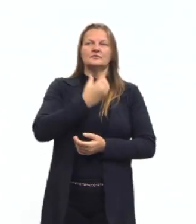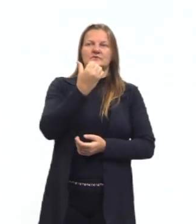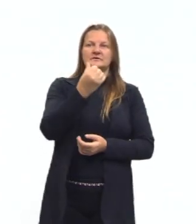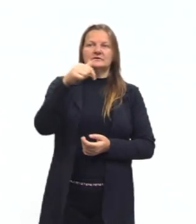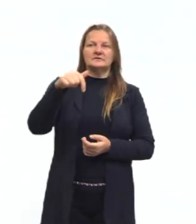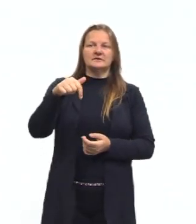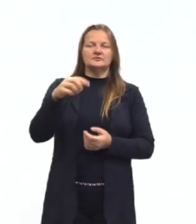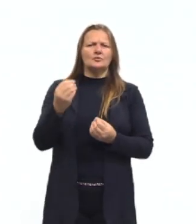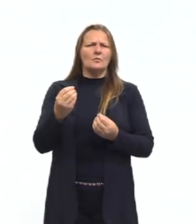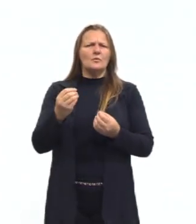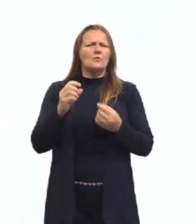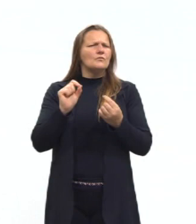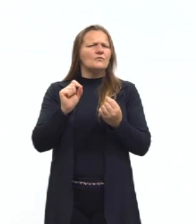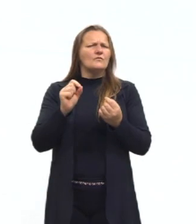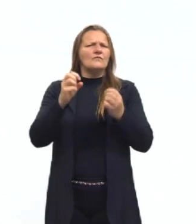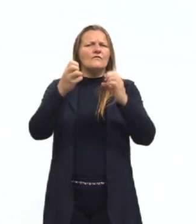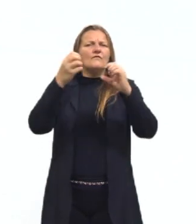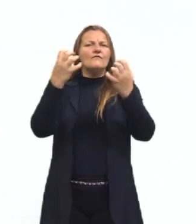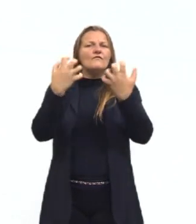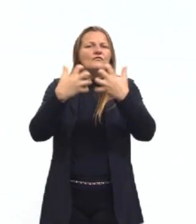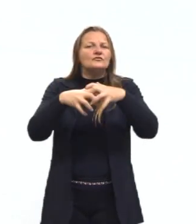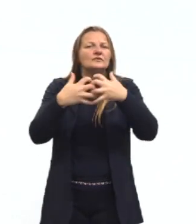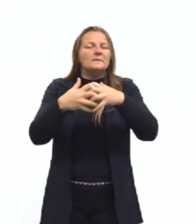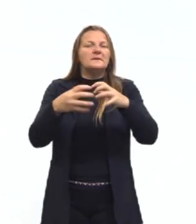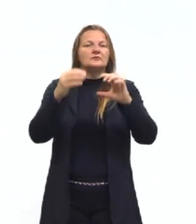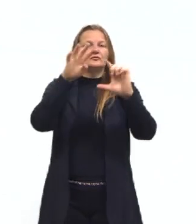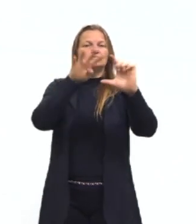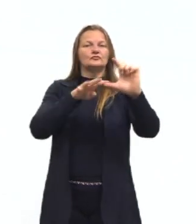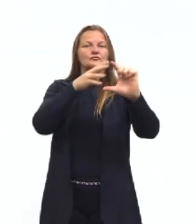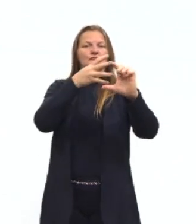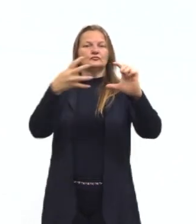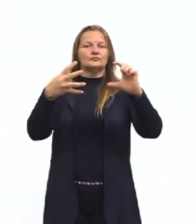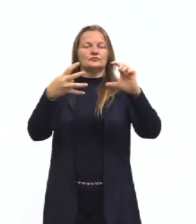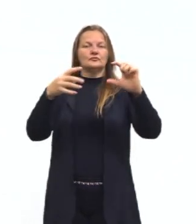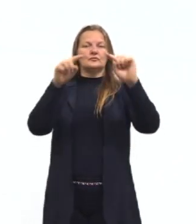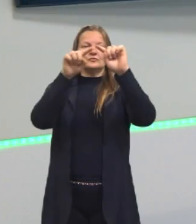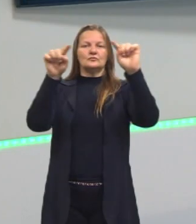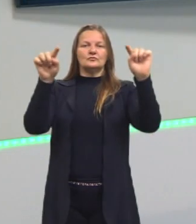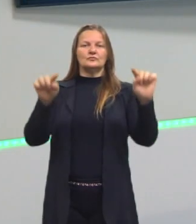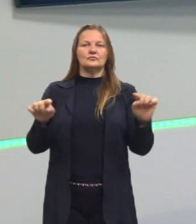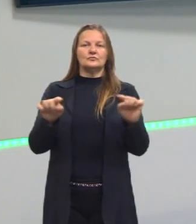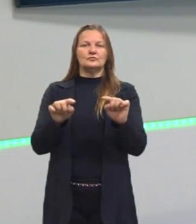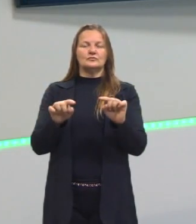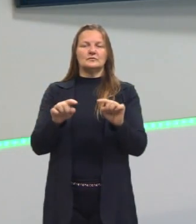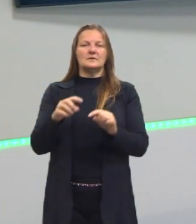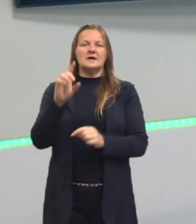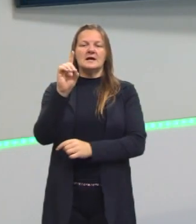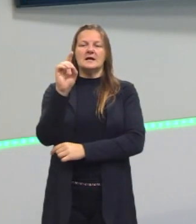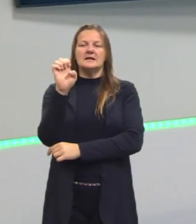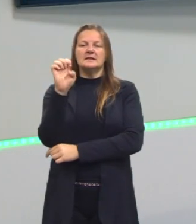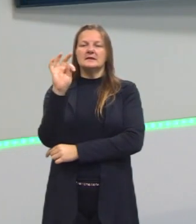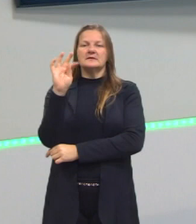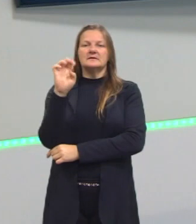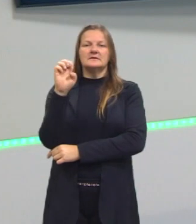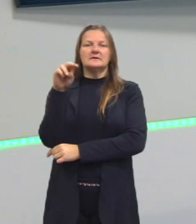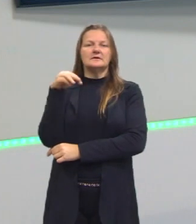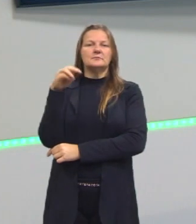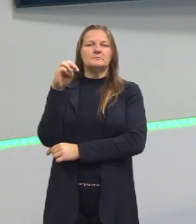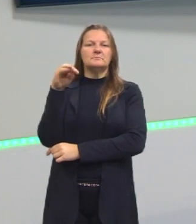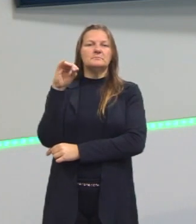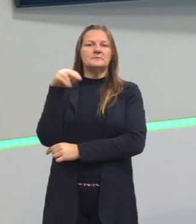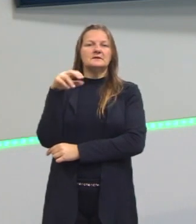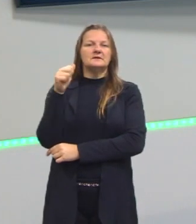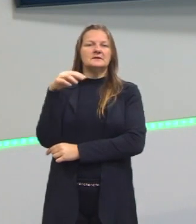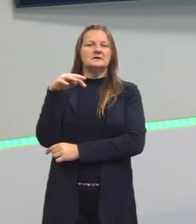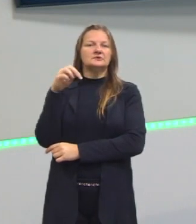na Matemática. Então, aqui nós já vamos focar um pouquinho, né? Vamos ser bem determinantes aí hoje